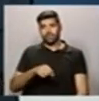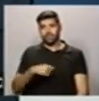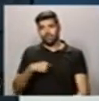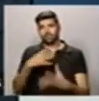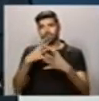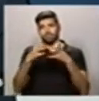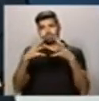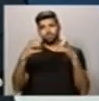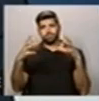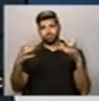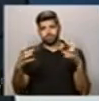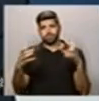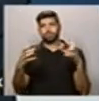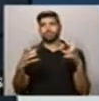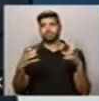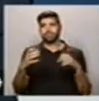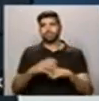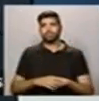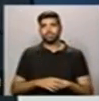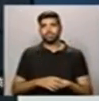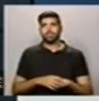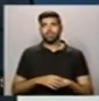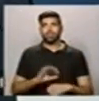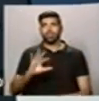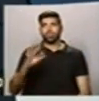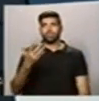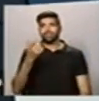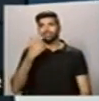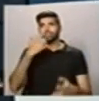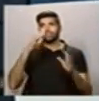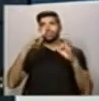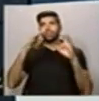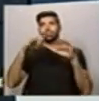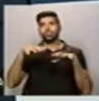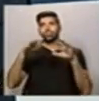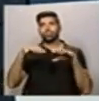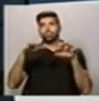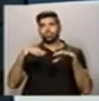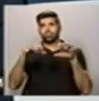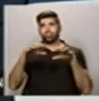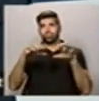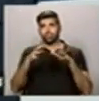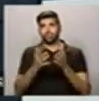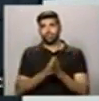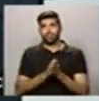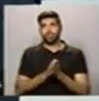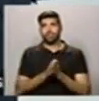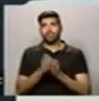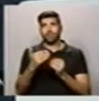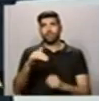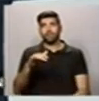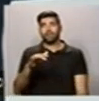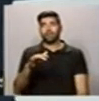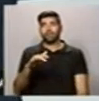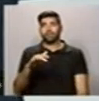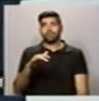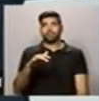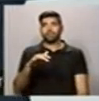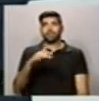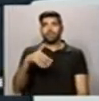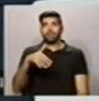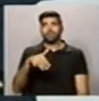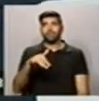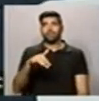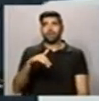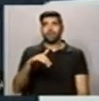céu muito nublado, com a ocorrência de aguaceiros que irão